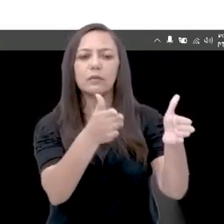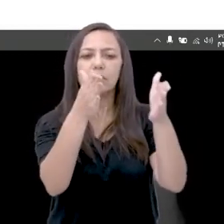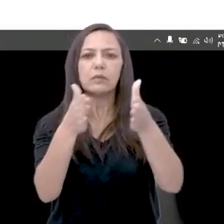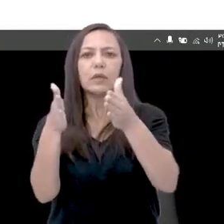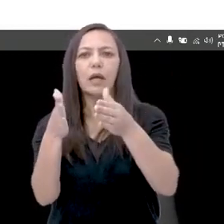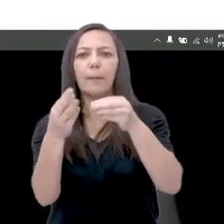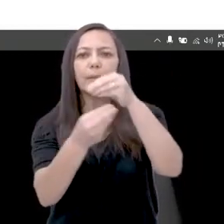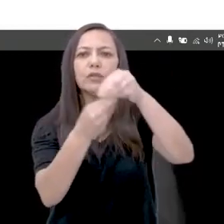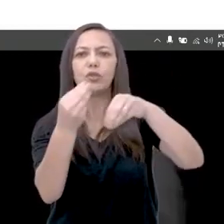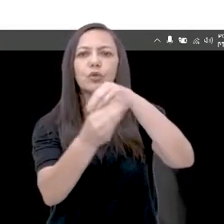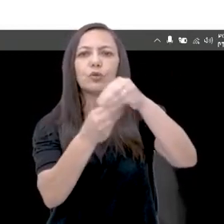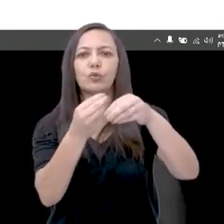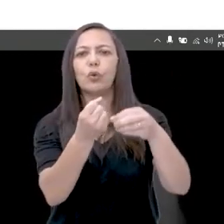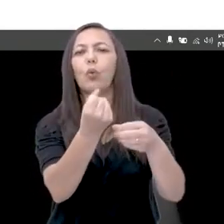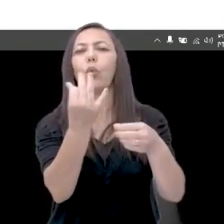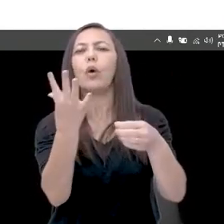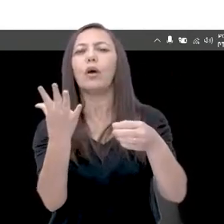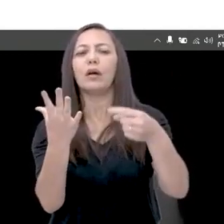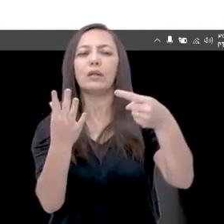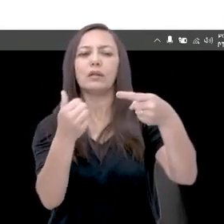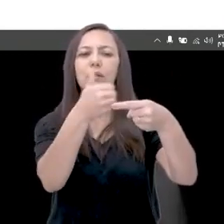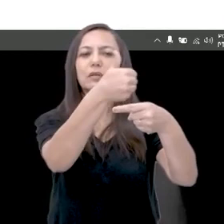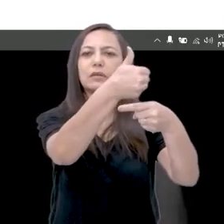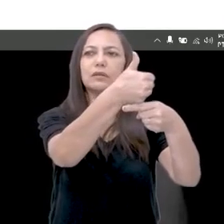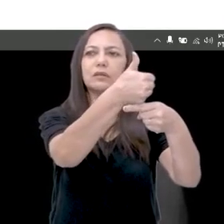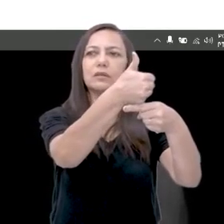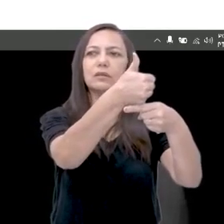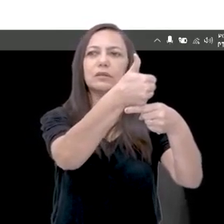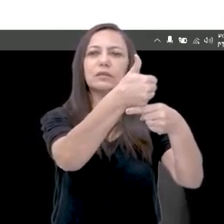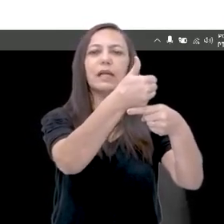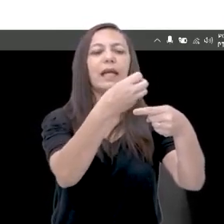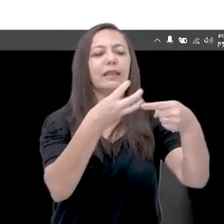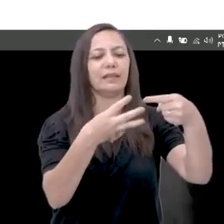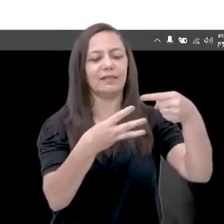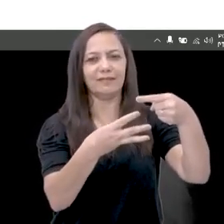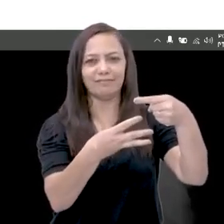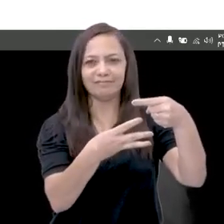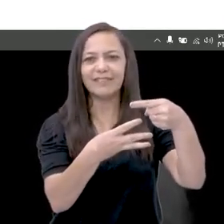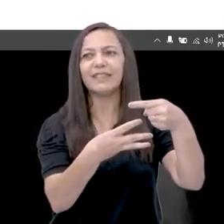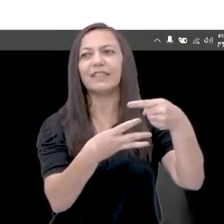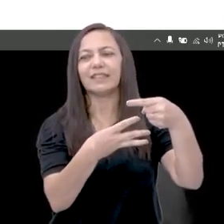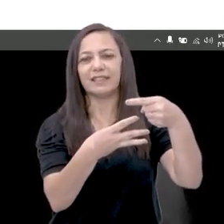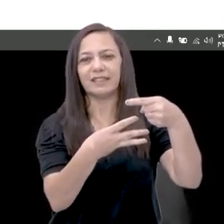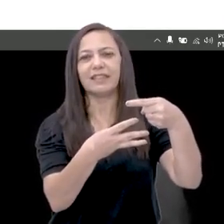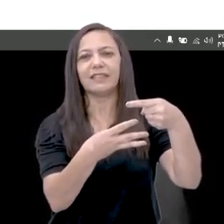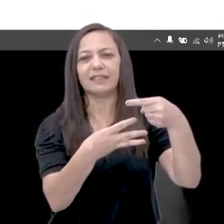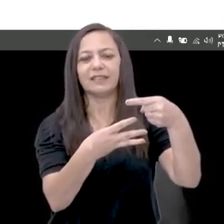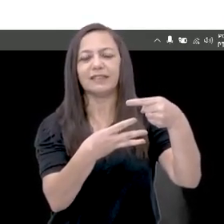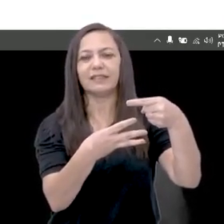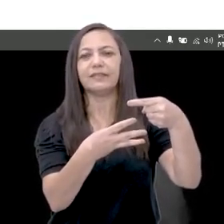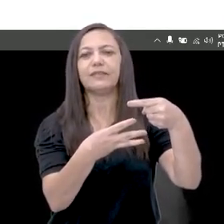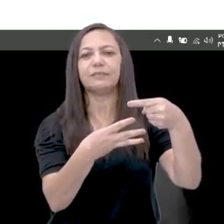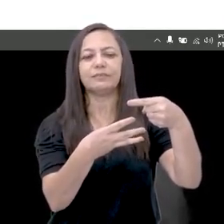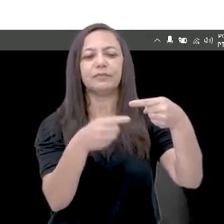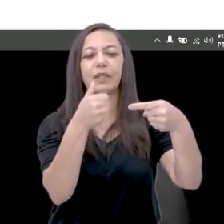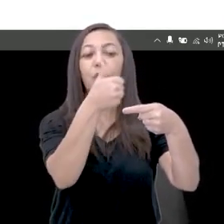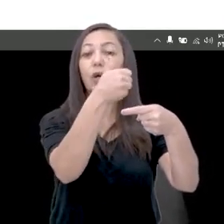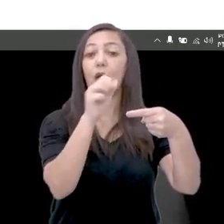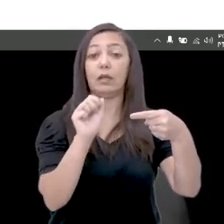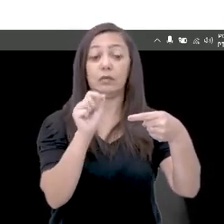partes obtidas na mistura. Que no caso aqui, ó, são 3 partes, que vai ser o